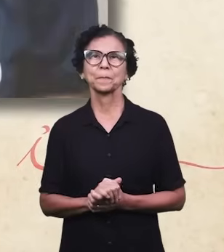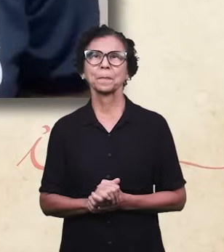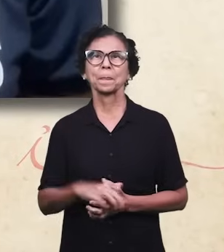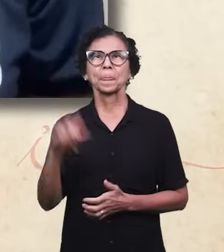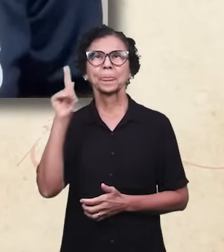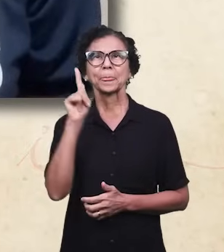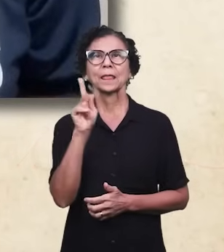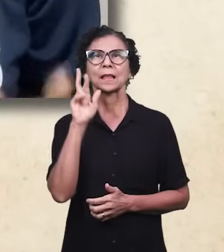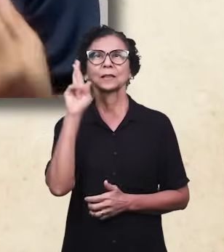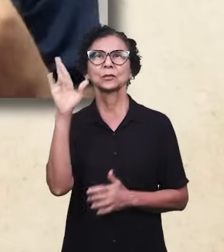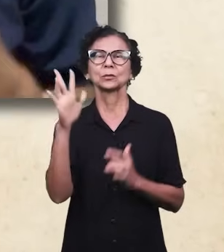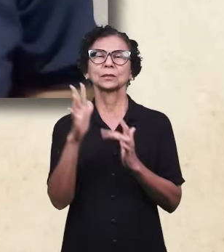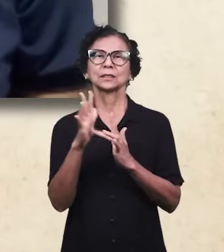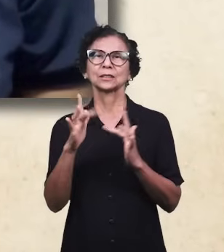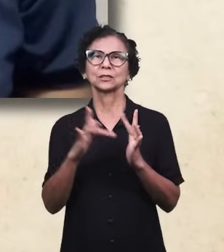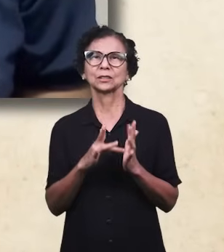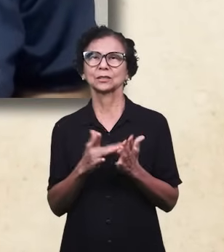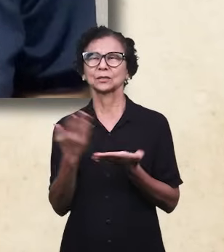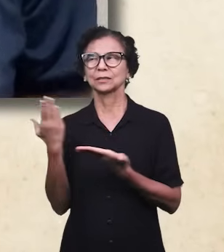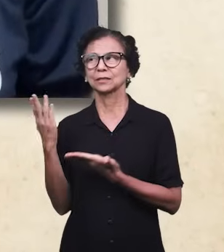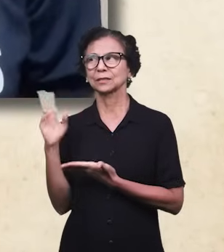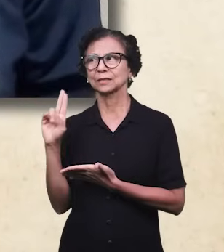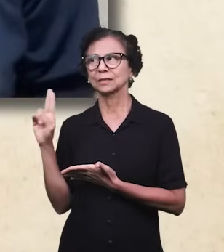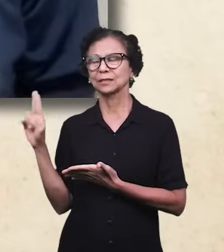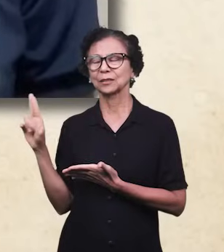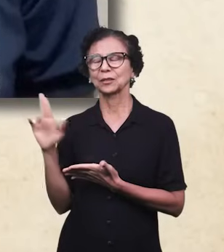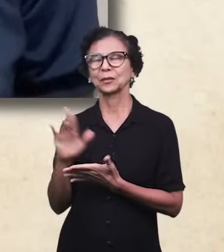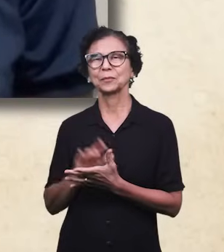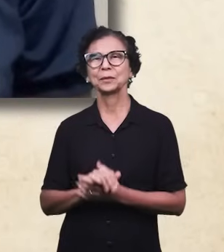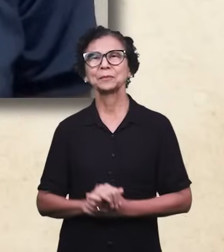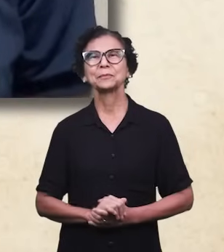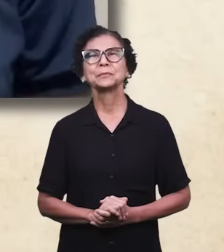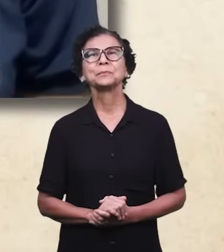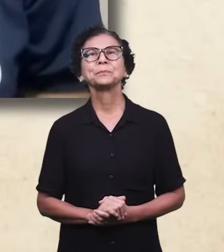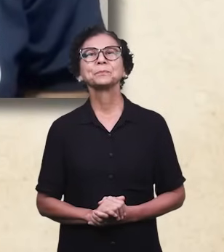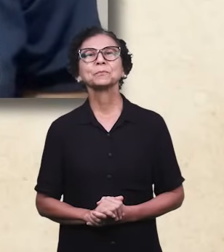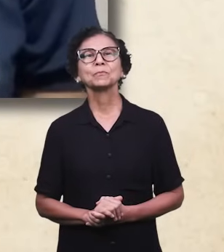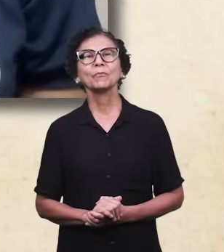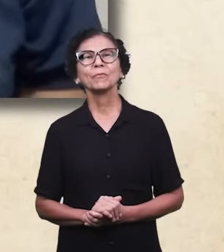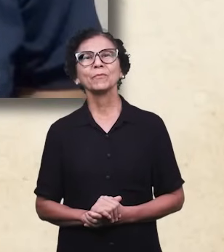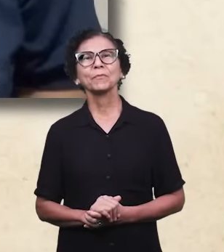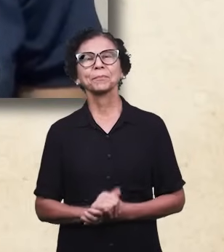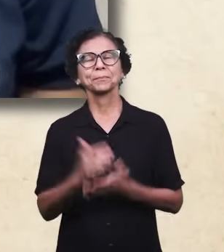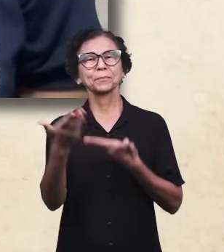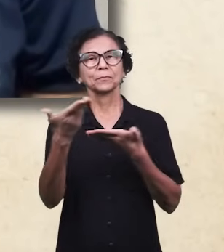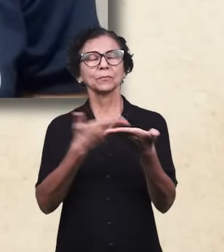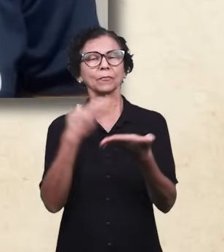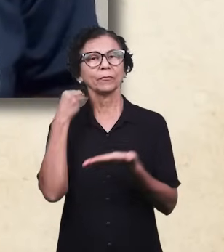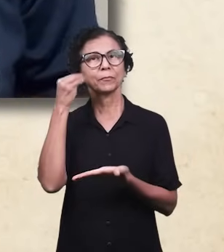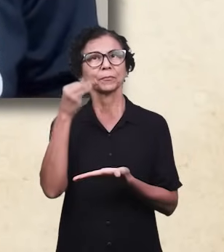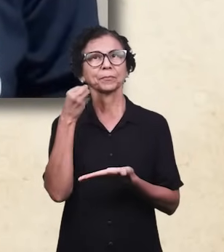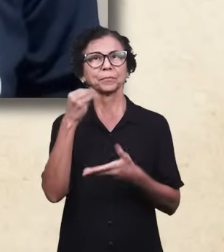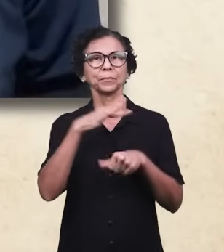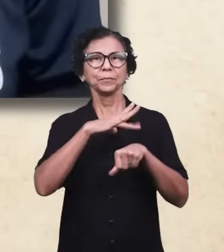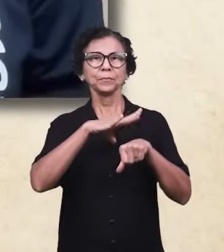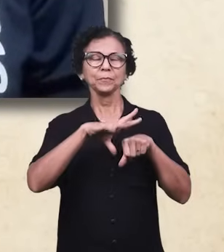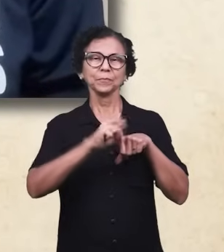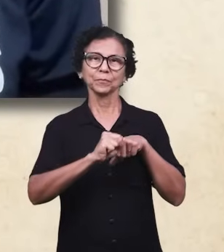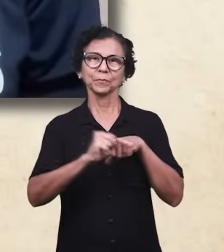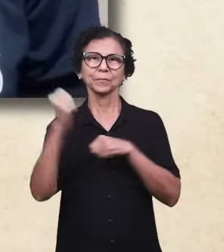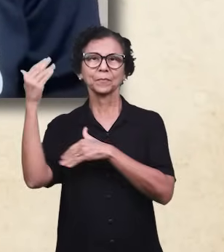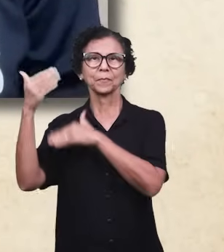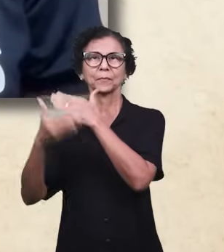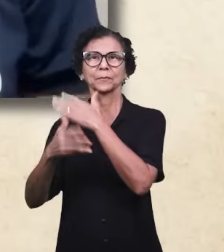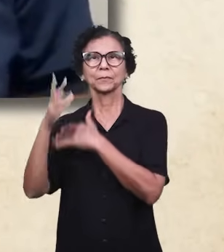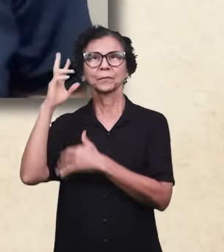A paz do Senhor Jesus, meu nome é Rebeca, sou de Campo Grande, Mato Grosso do Sul, e eu irei compartilhar minha experiência de cura na presença